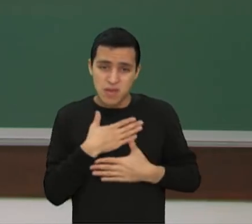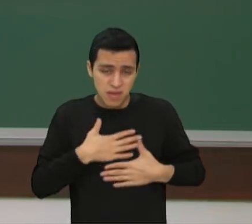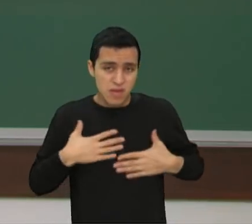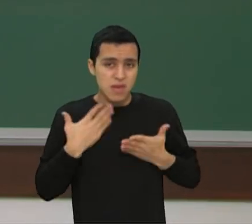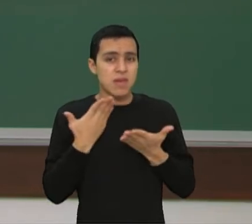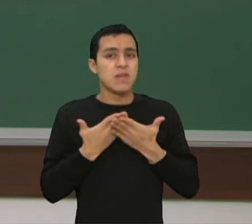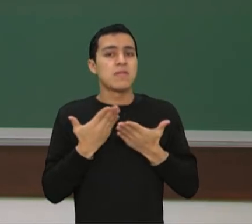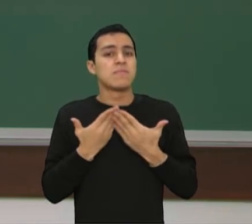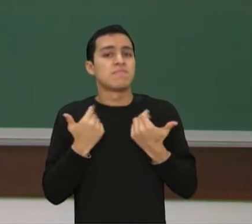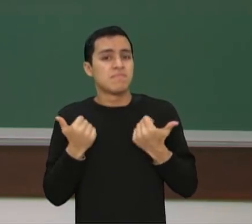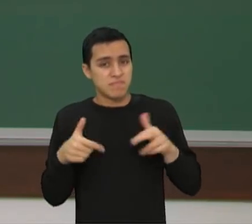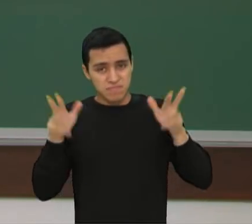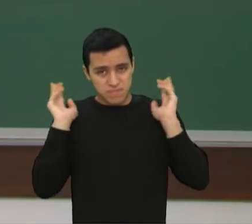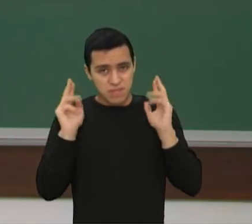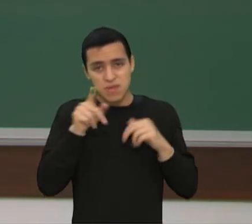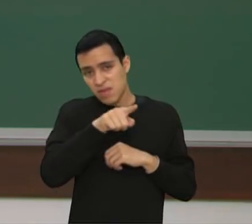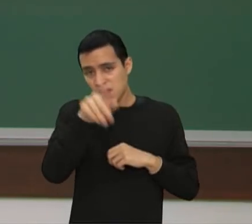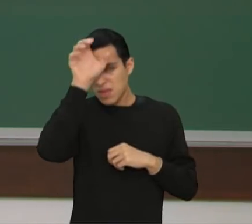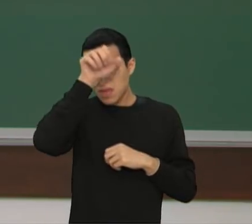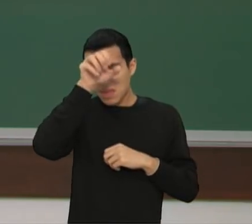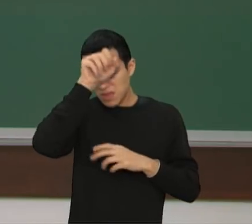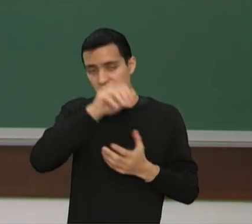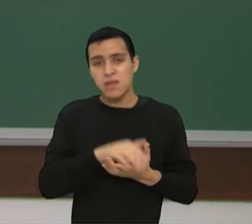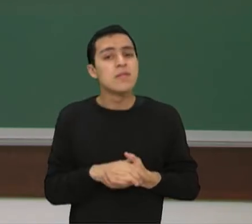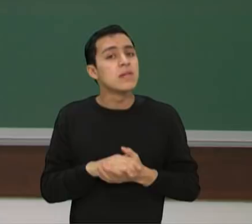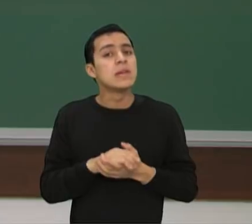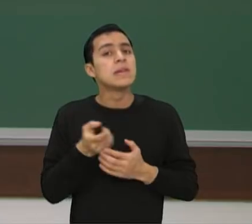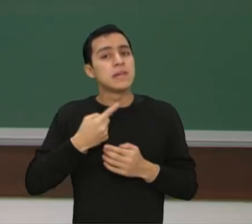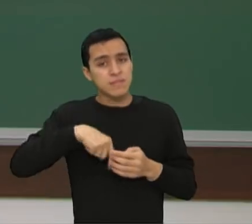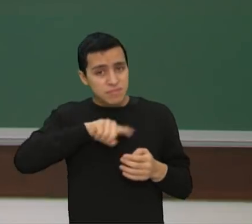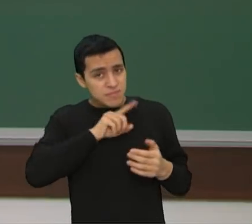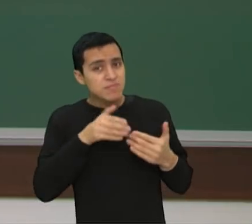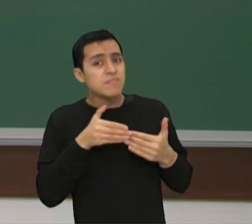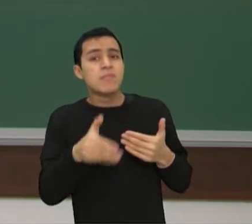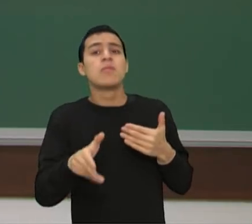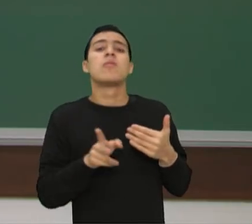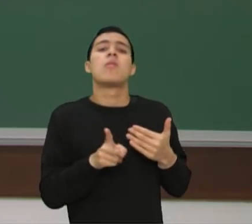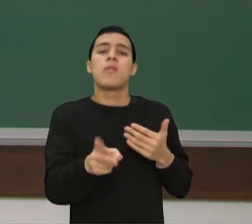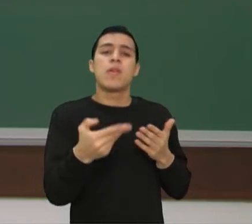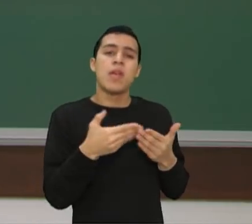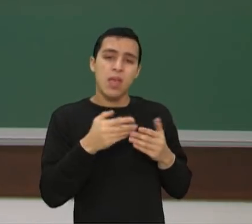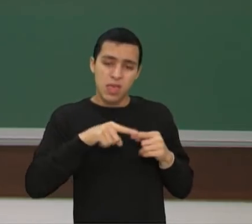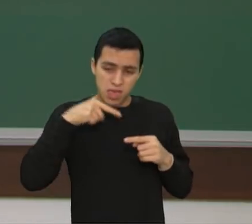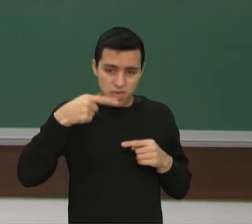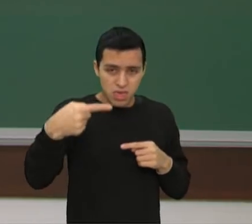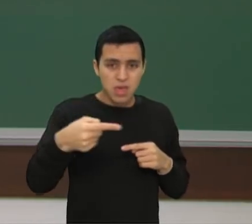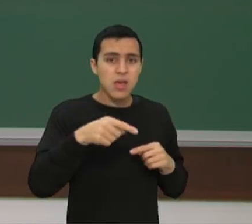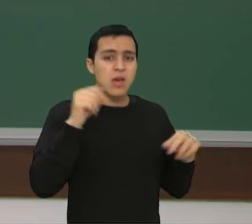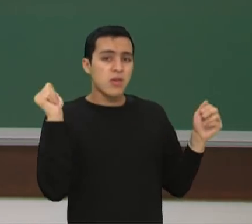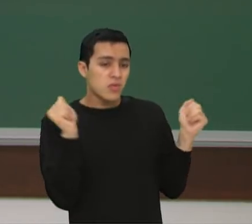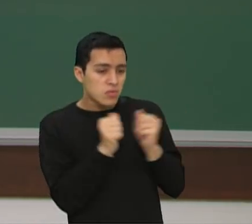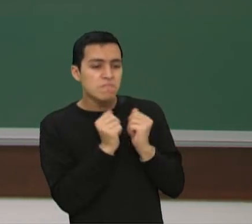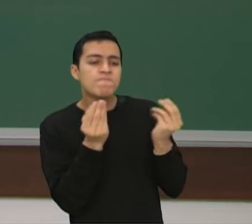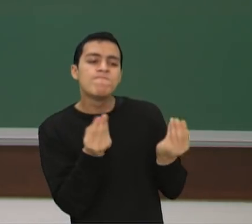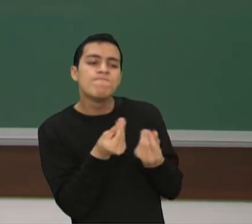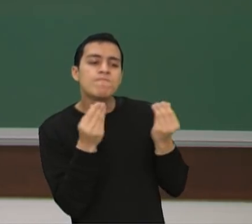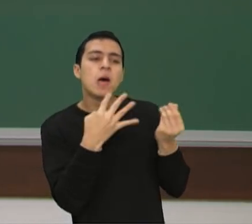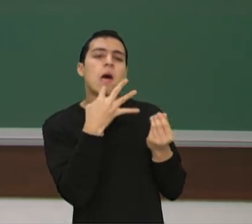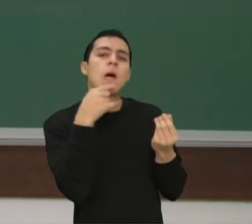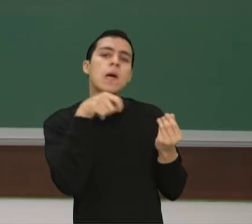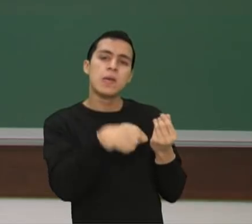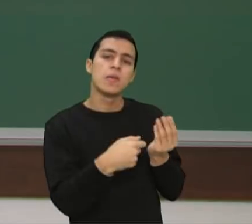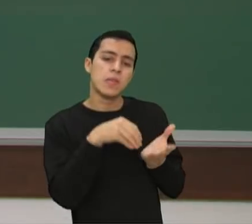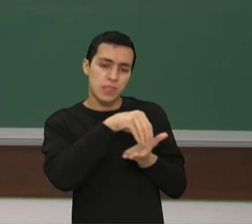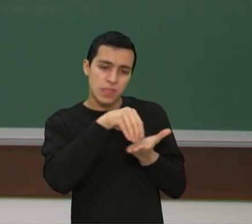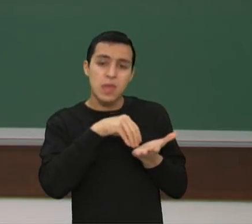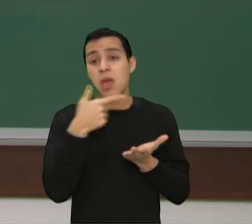né? Espero que vocês tenham aprendido e que a gente possa dar continuidade nas próximas aulas com a essência dos jogos de tabuleiro. Então, nós vamos